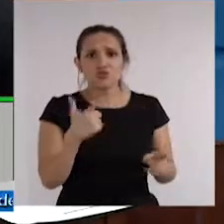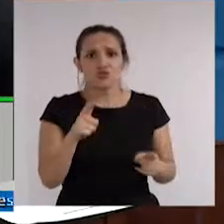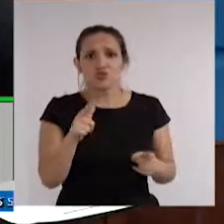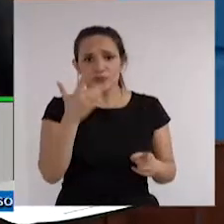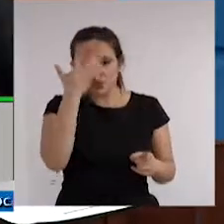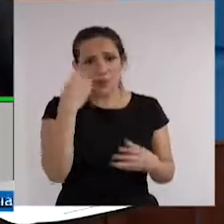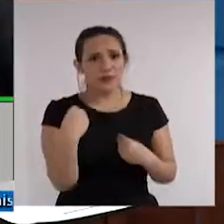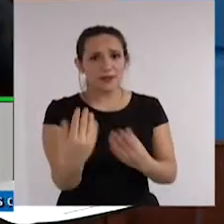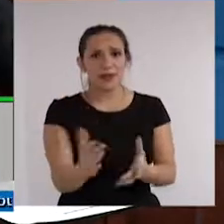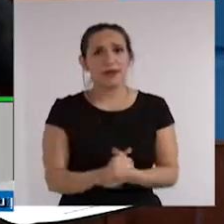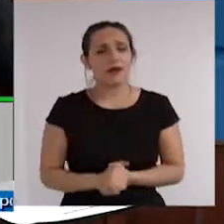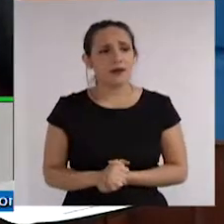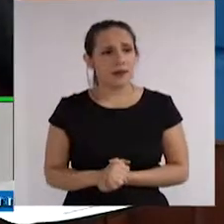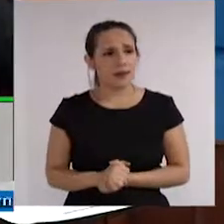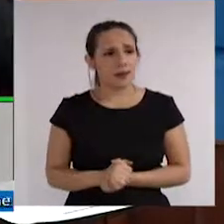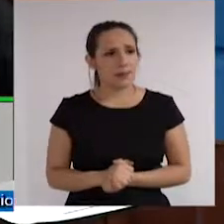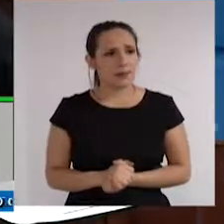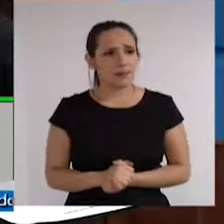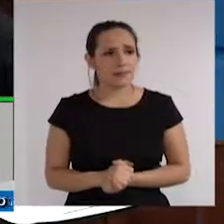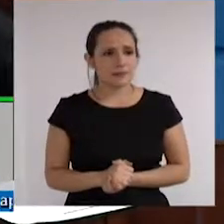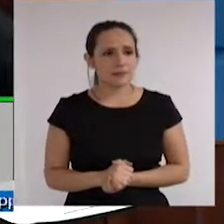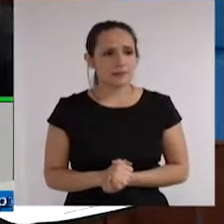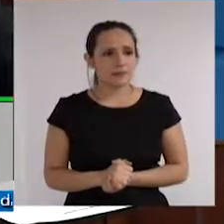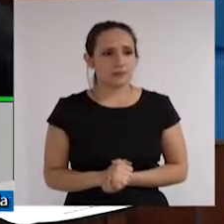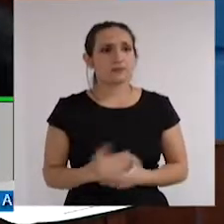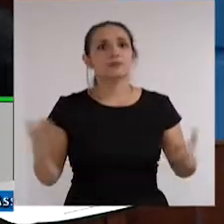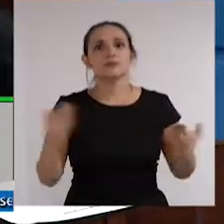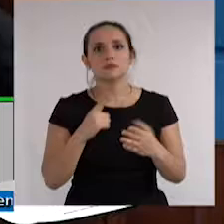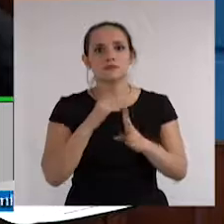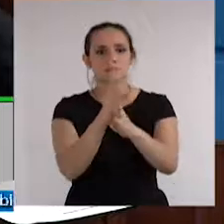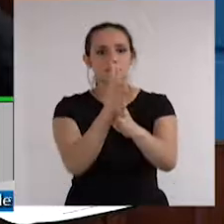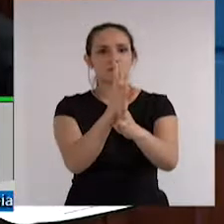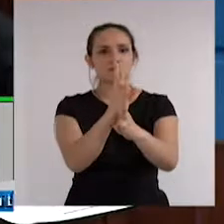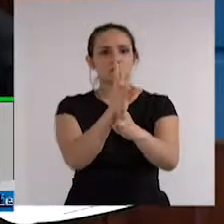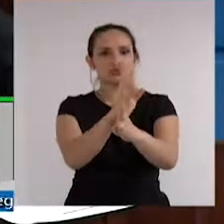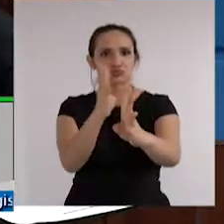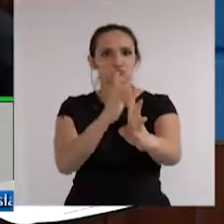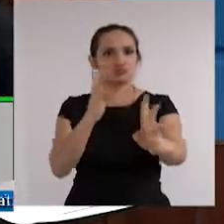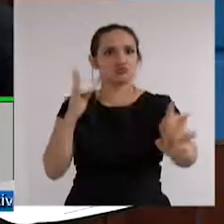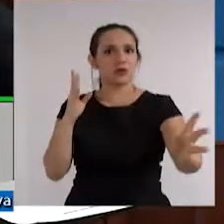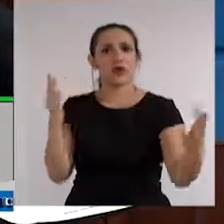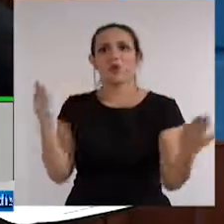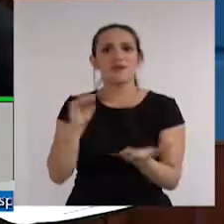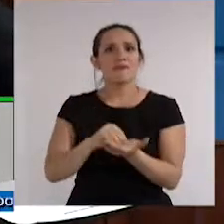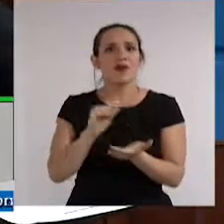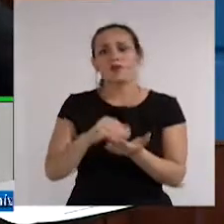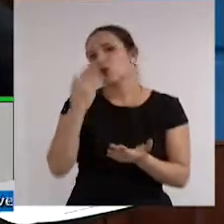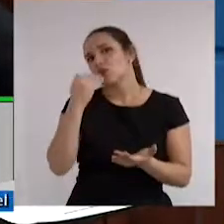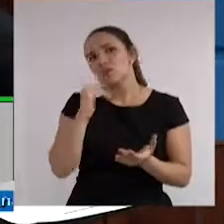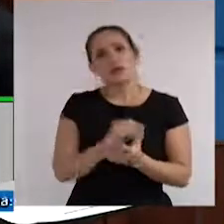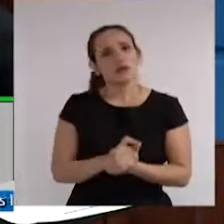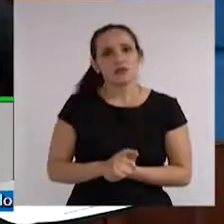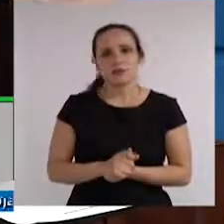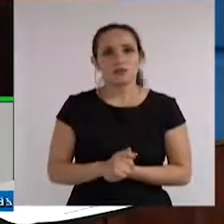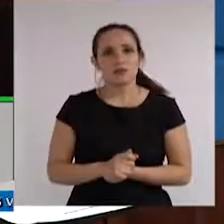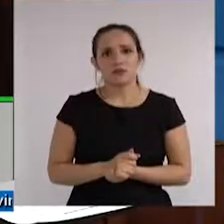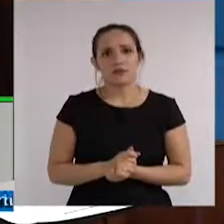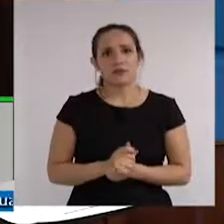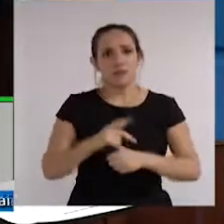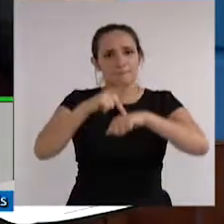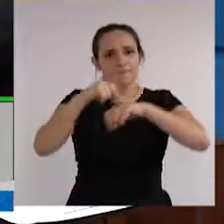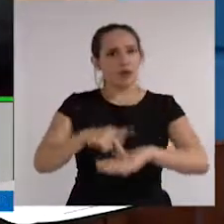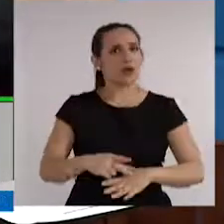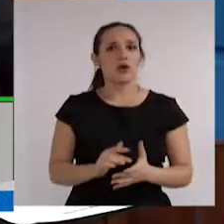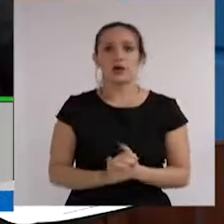que ele falou. Agora tem fila. Agora está faltando cesta básica lá dos vicentinos para ajudar